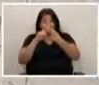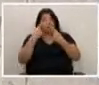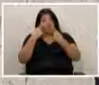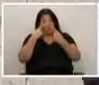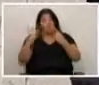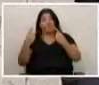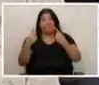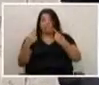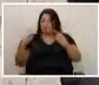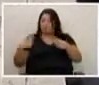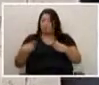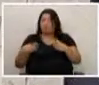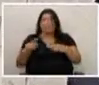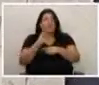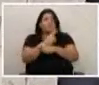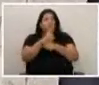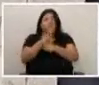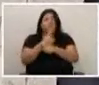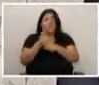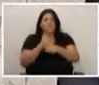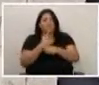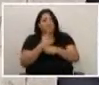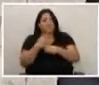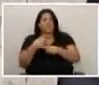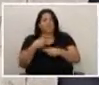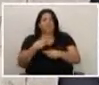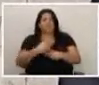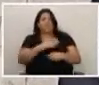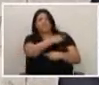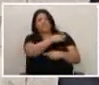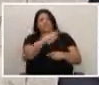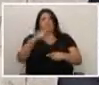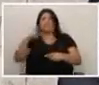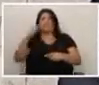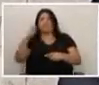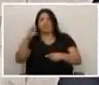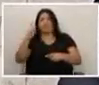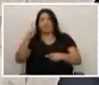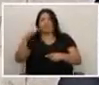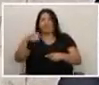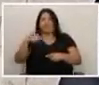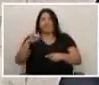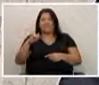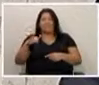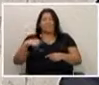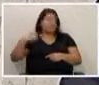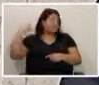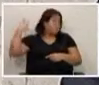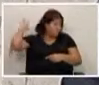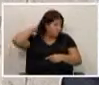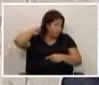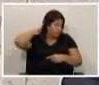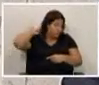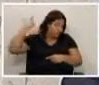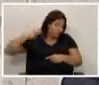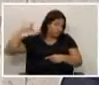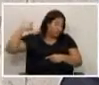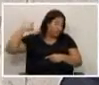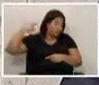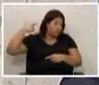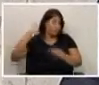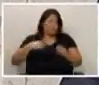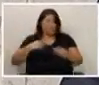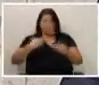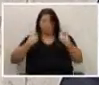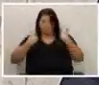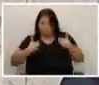pela dinâmica do local, que foi assassinado, é o corpo do sargento Pesseguini. Ele foi morto com um tiro na nuca. E pela posição que ele